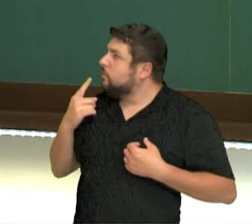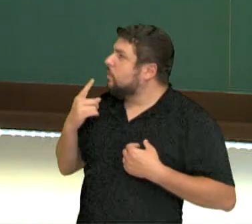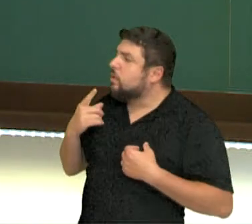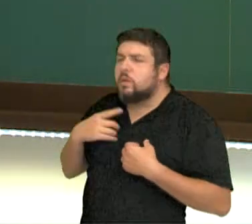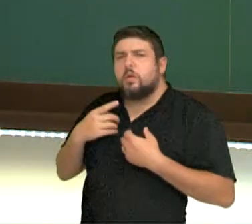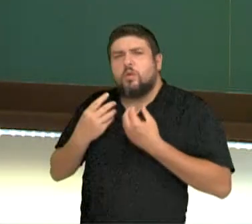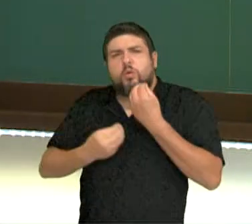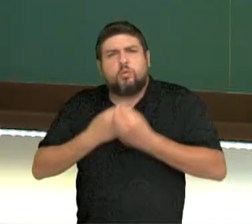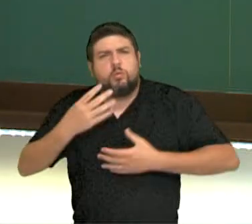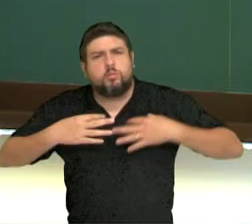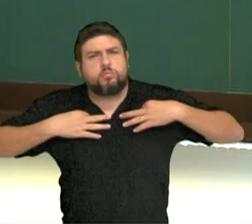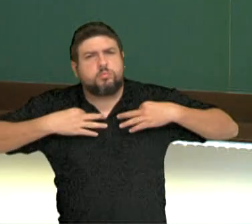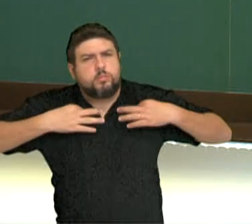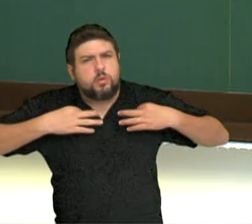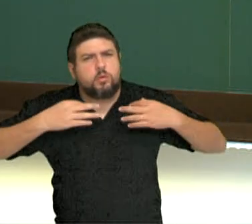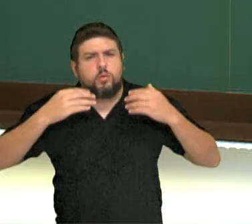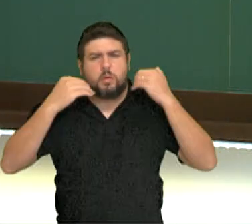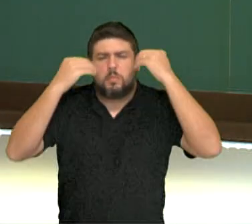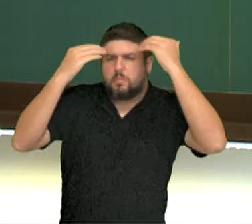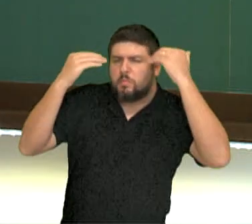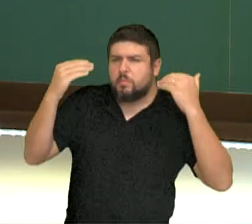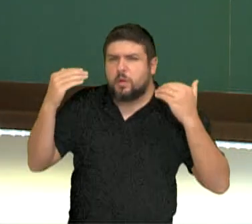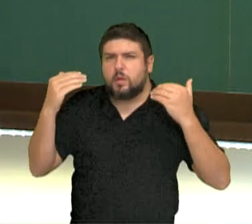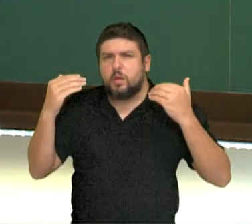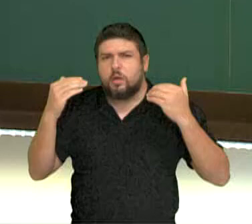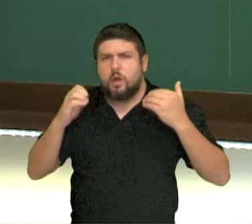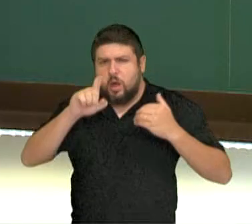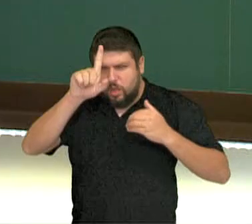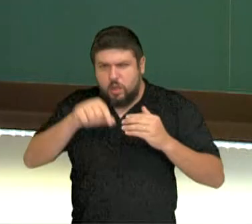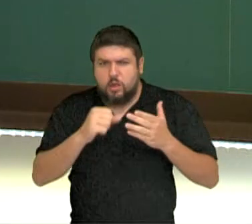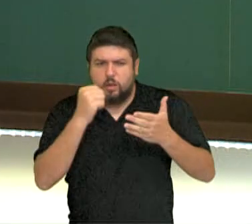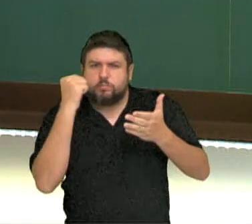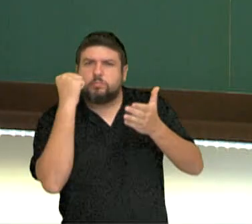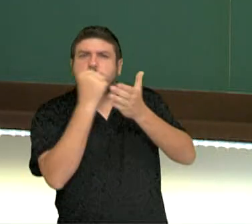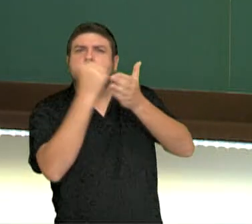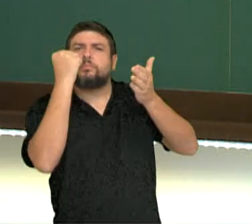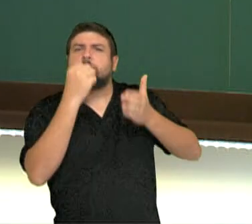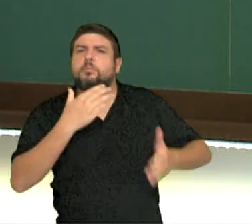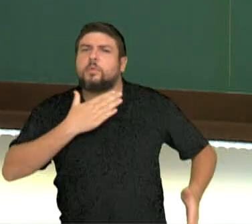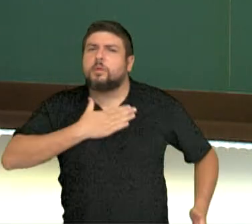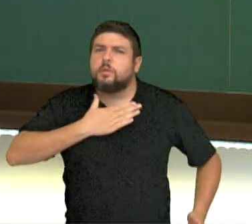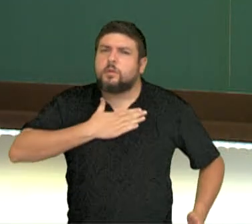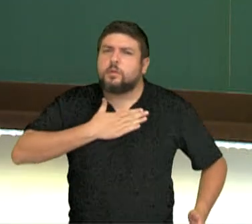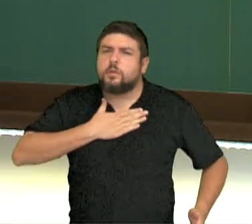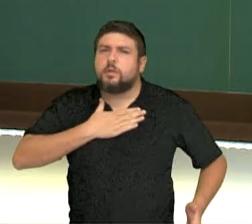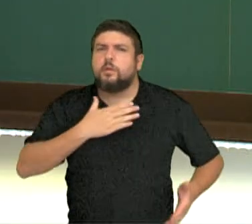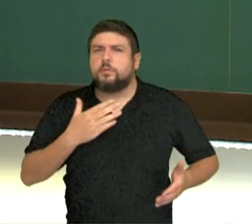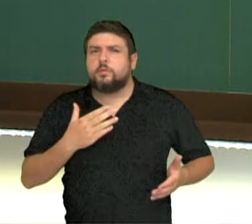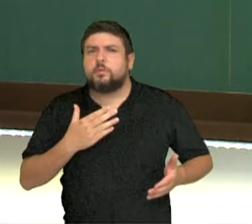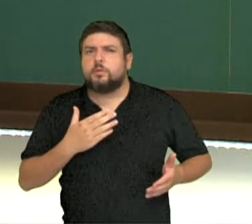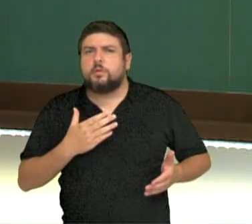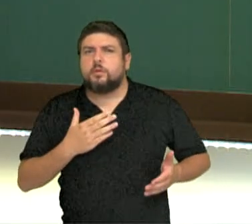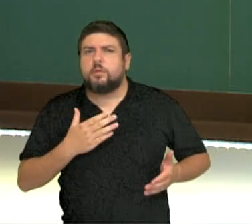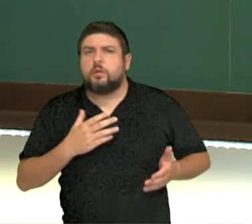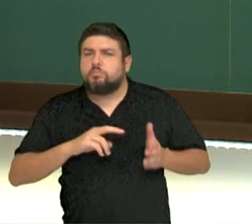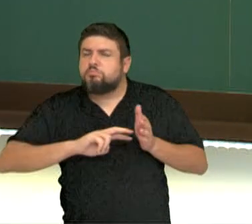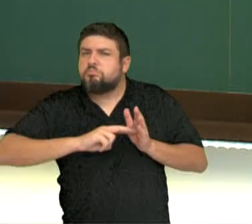se vestir, de se produzir, cadeira de roda, pessoa mais velha, pessoa mais nova? E aí?